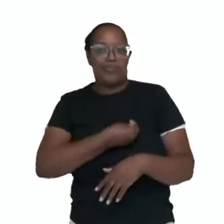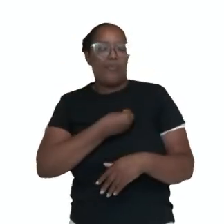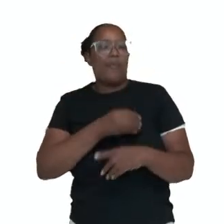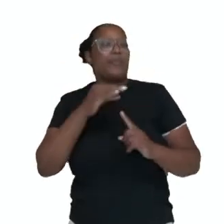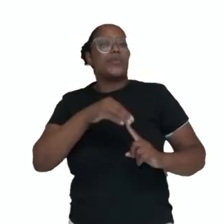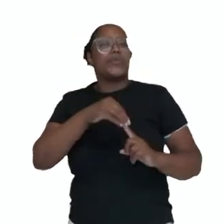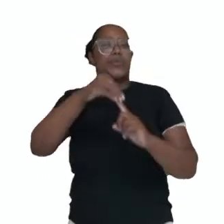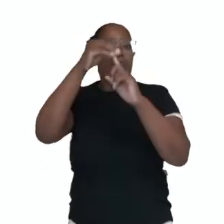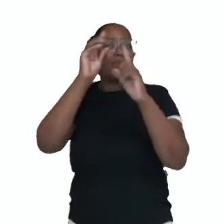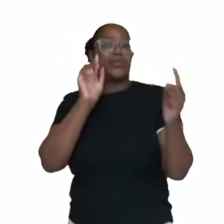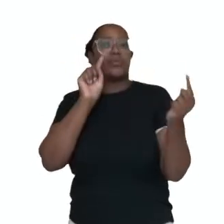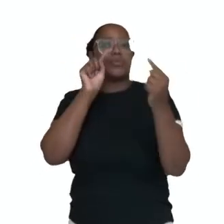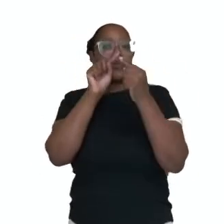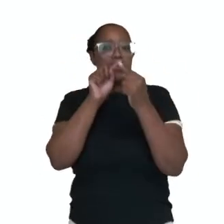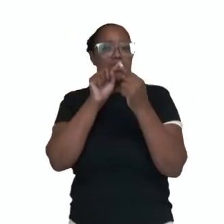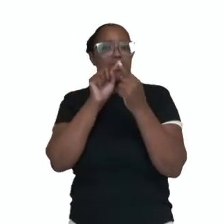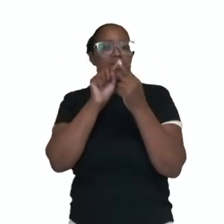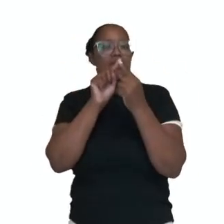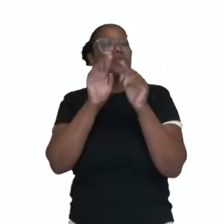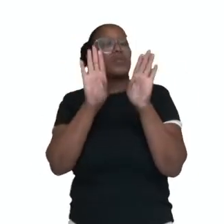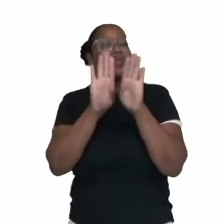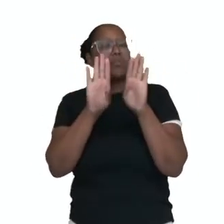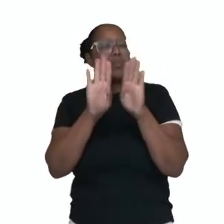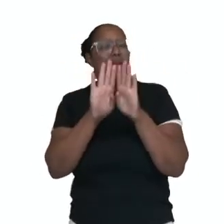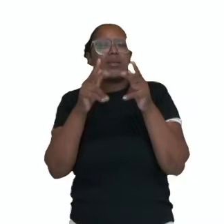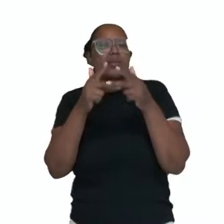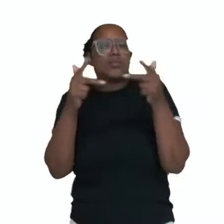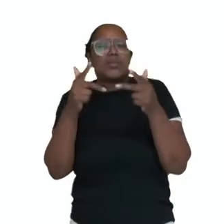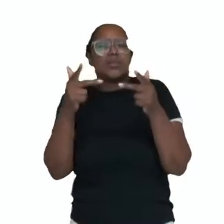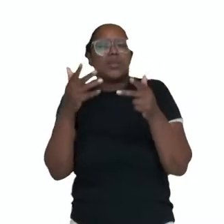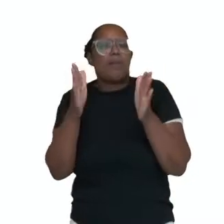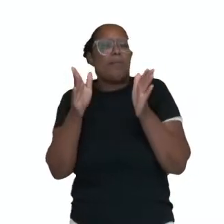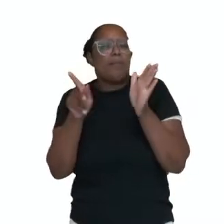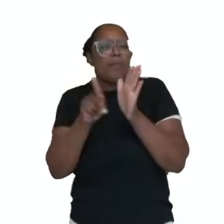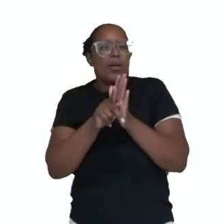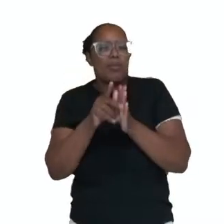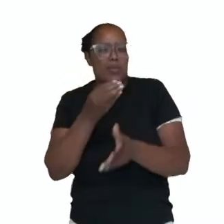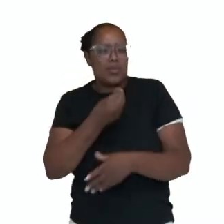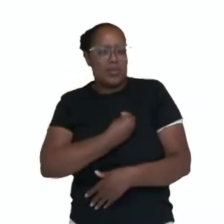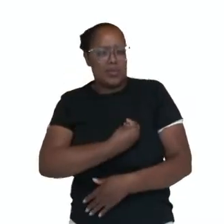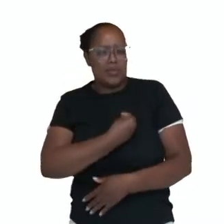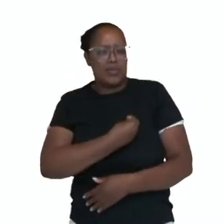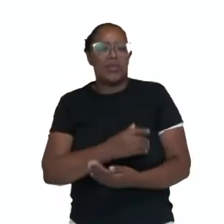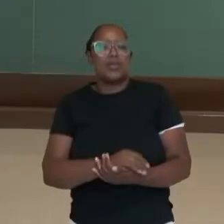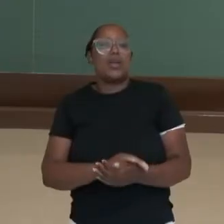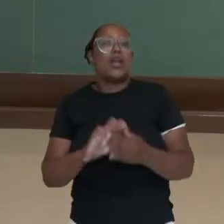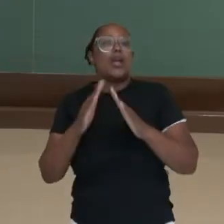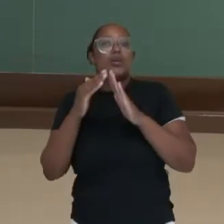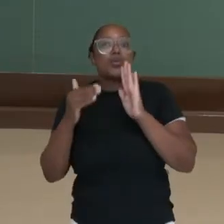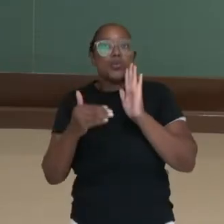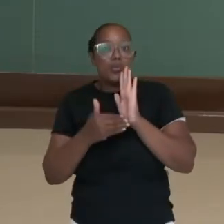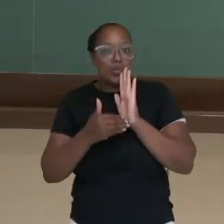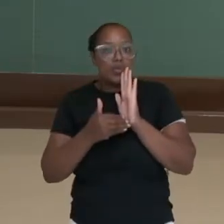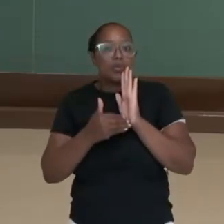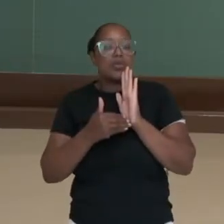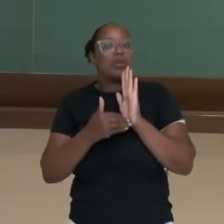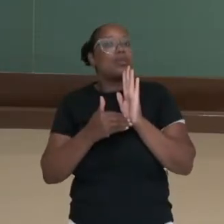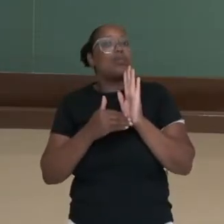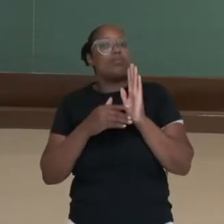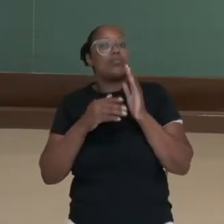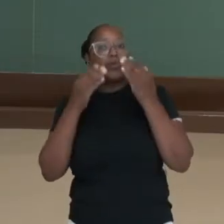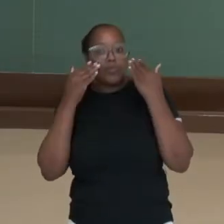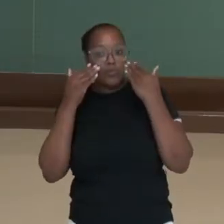único objetivo e a finalidade da existência humana. Então Aristóteles está pensando assim: tudo que existe para